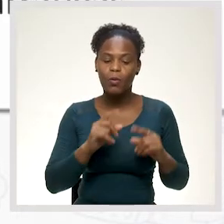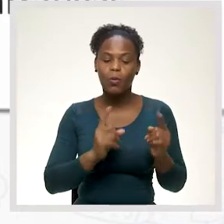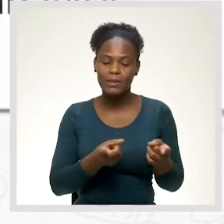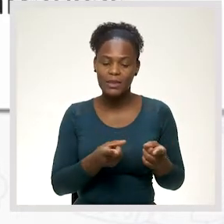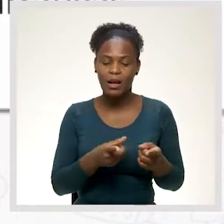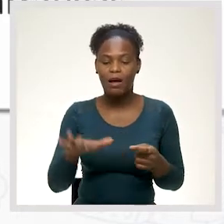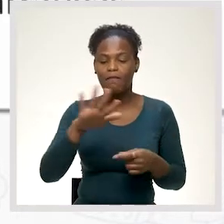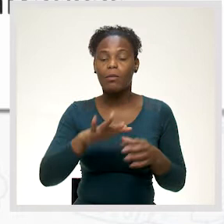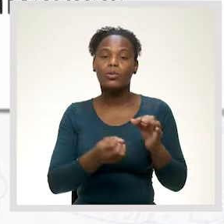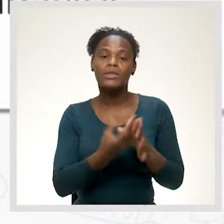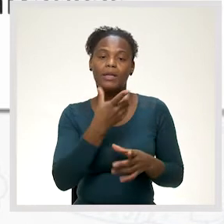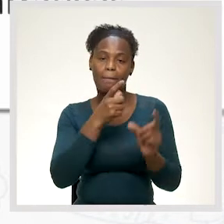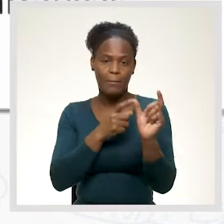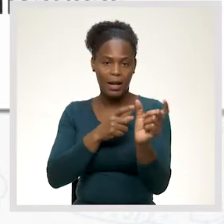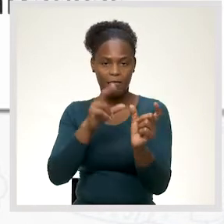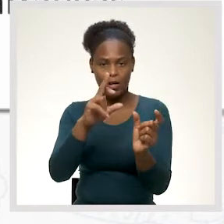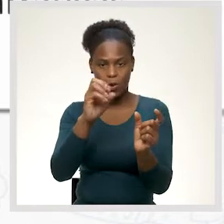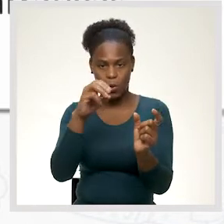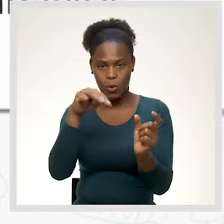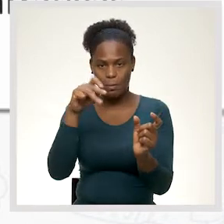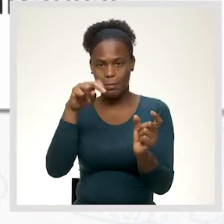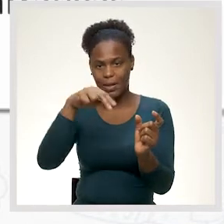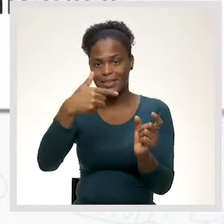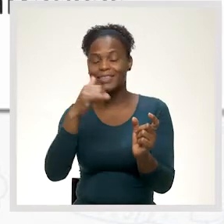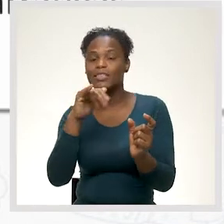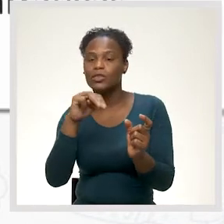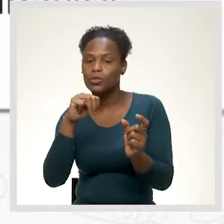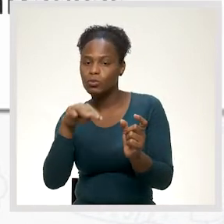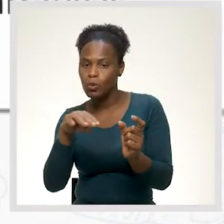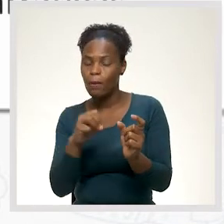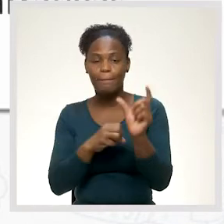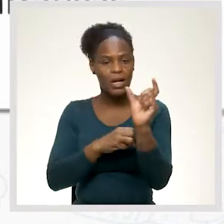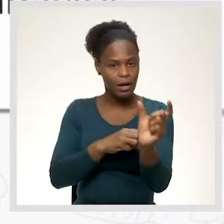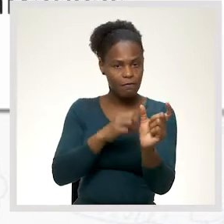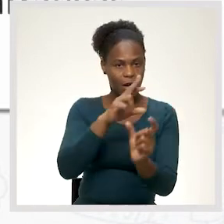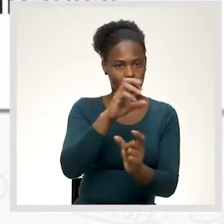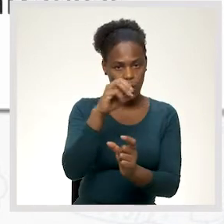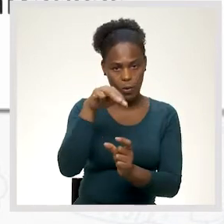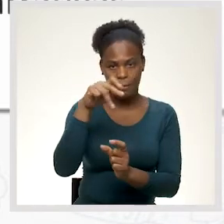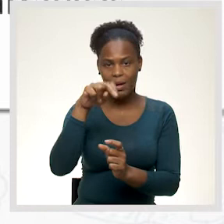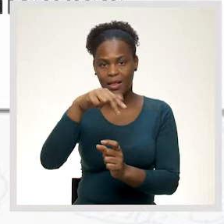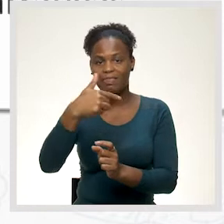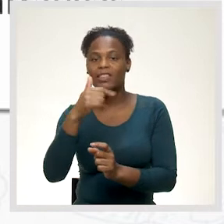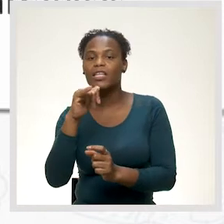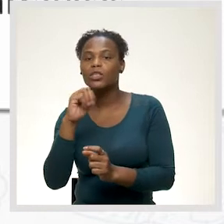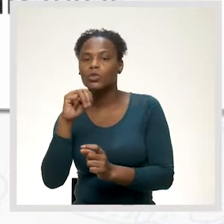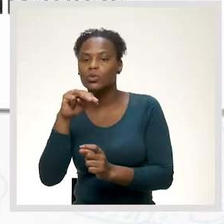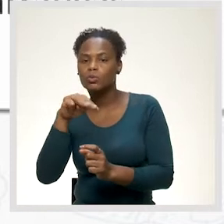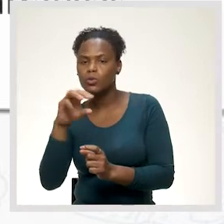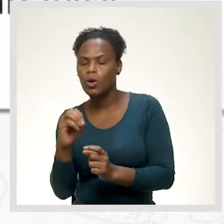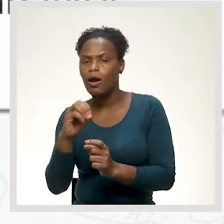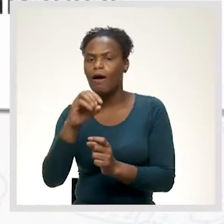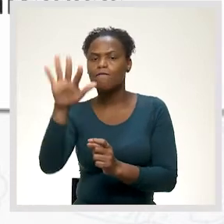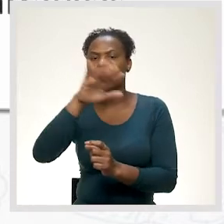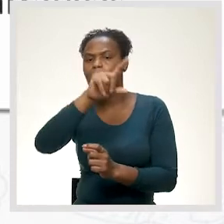a etimologia da palavra romantismo. O vocábulo romantismo advém do advérbio